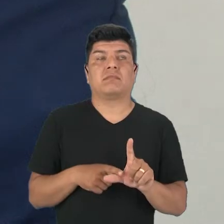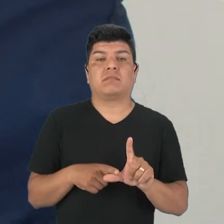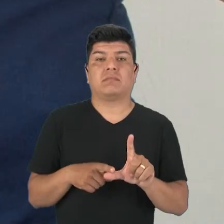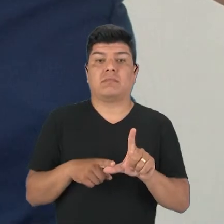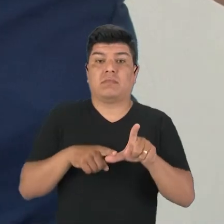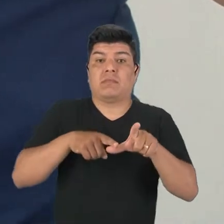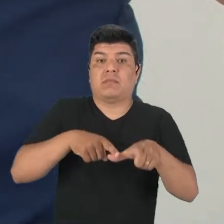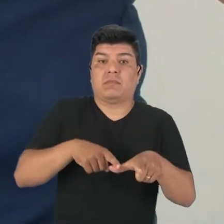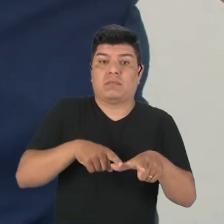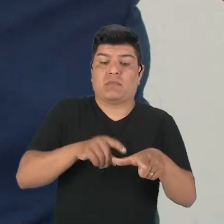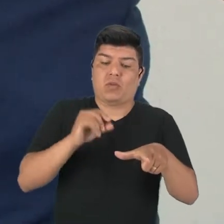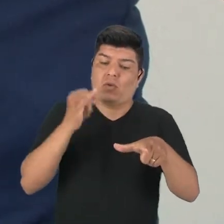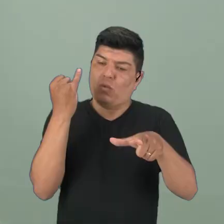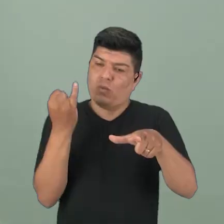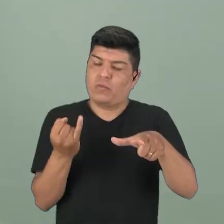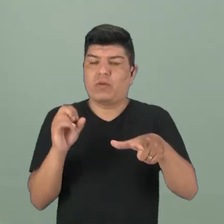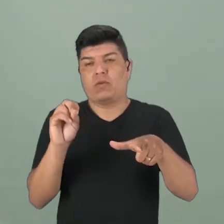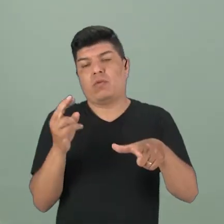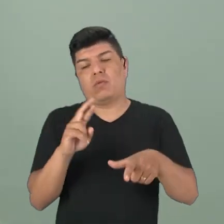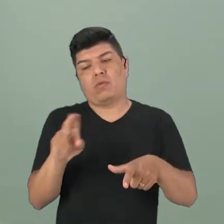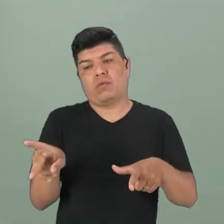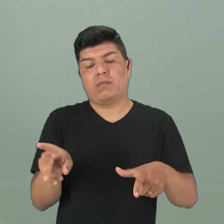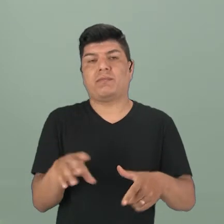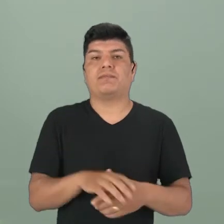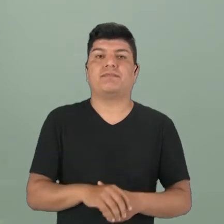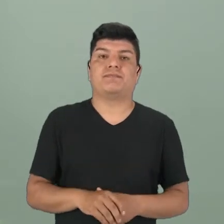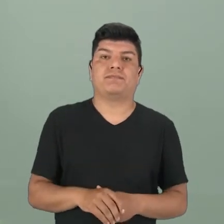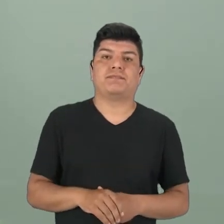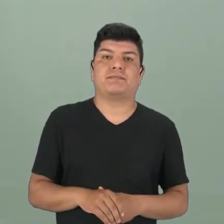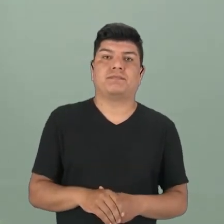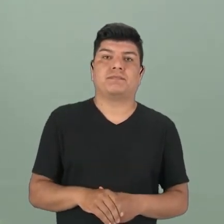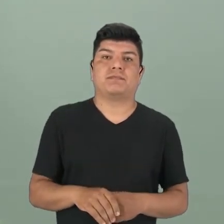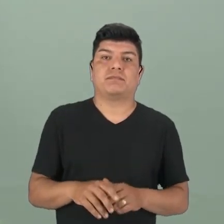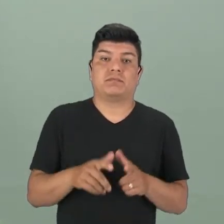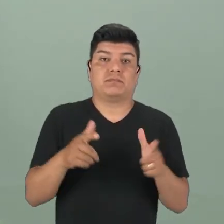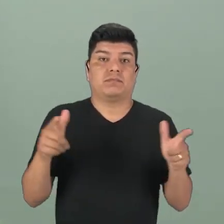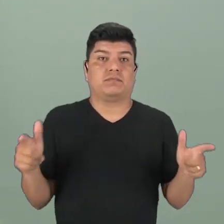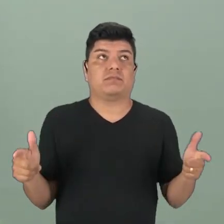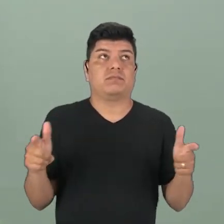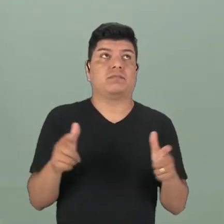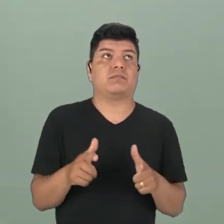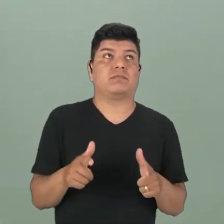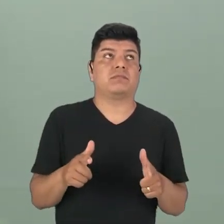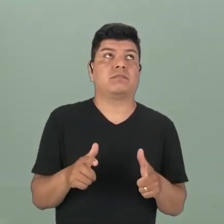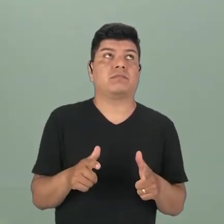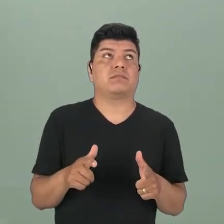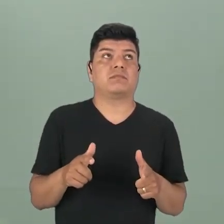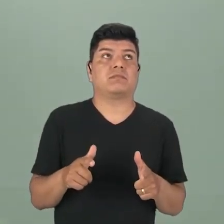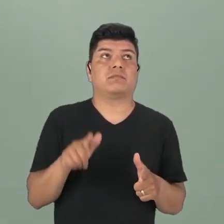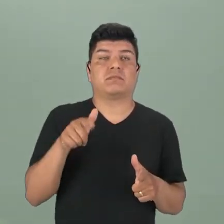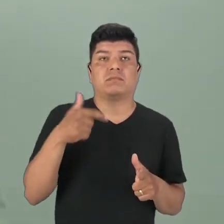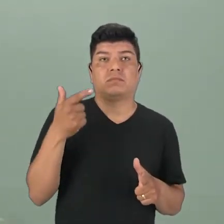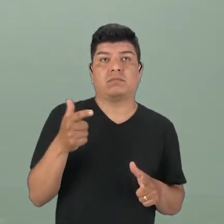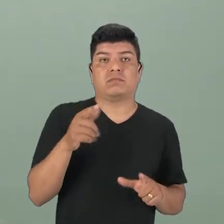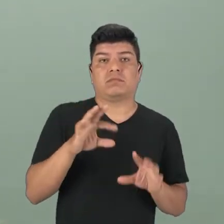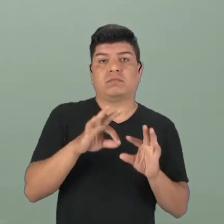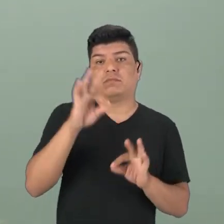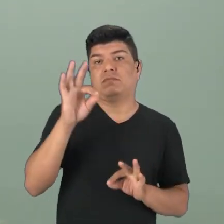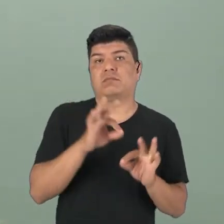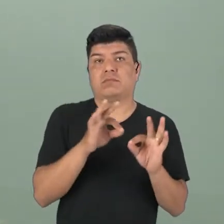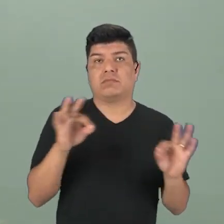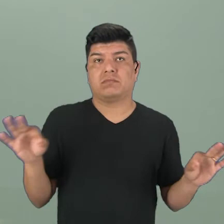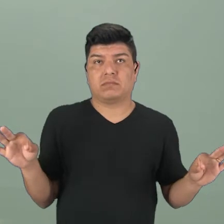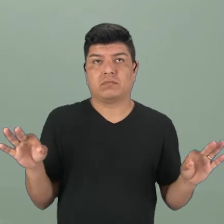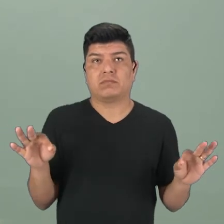de se é muito fino ou não. Se eu falar aqui, ó, do tamanho, né? Já estou falando de outra medida. Então, a gente usa